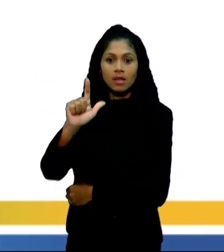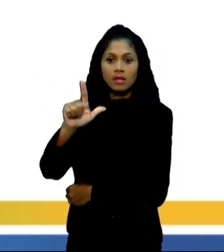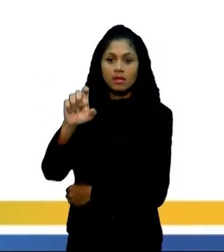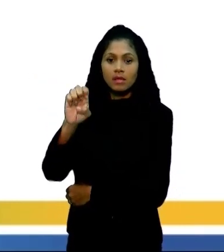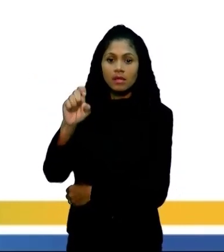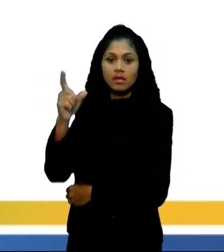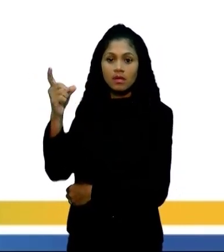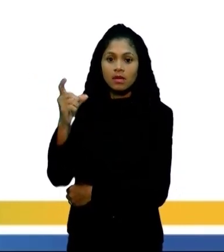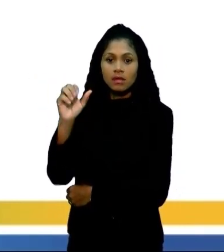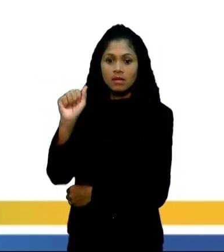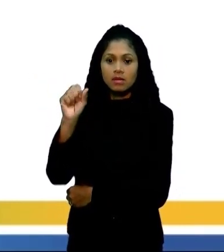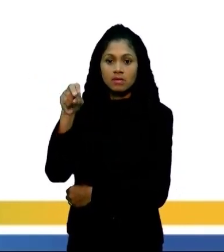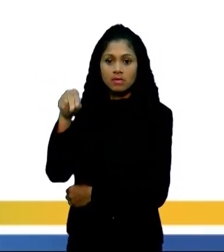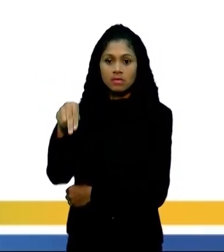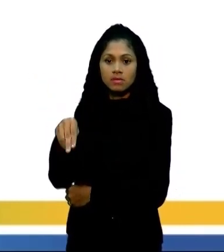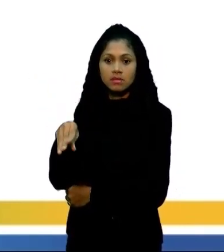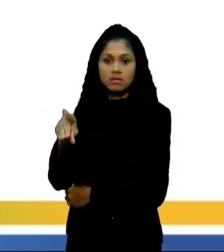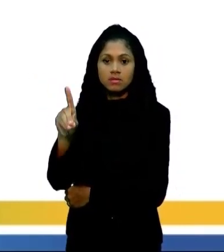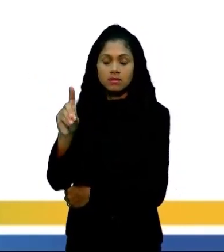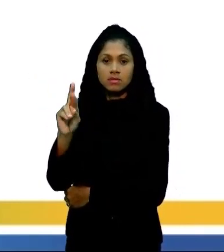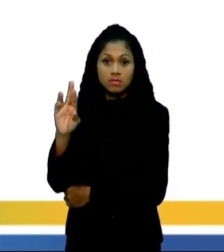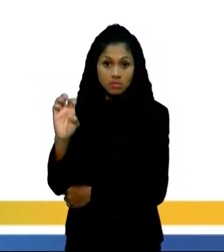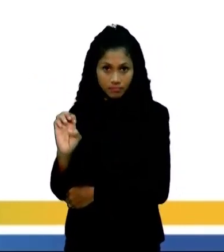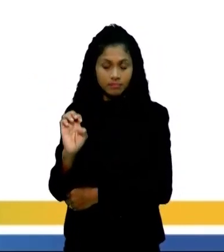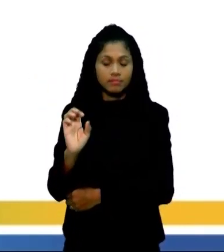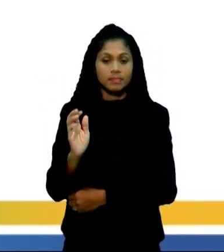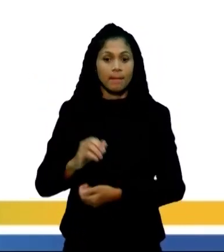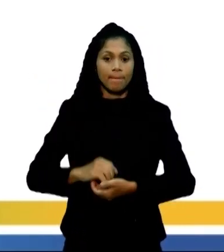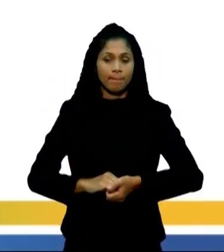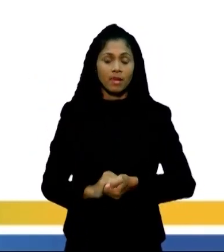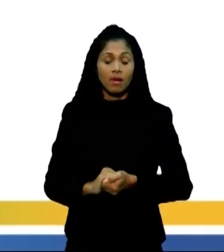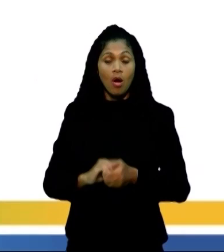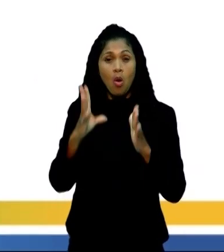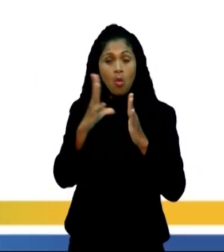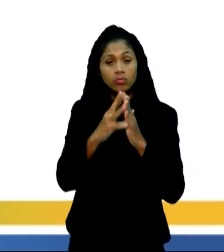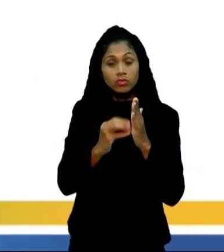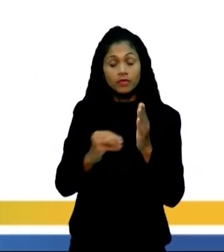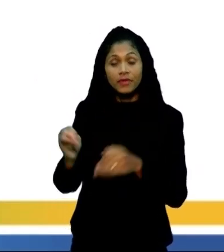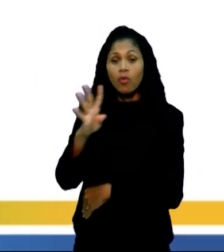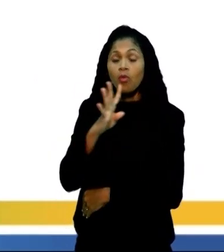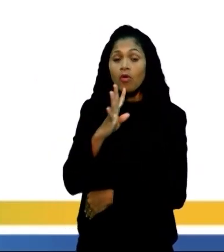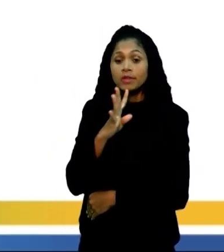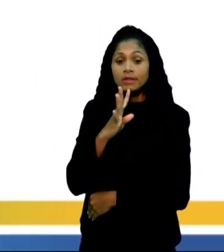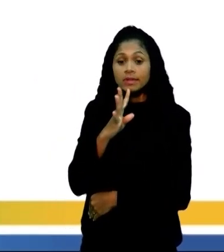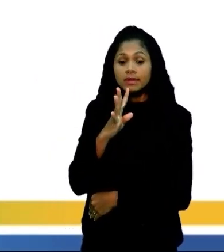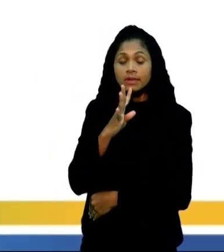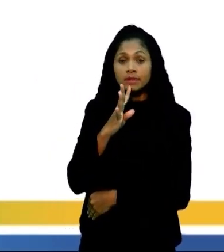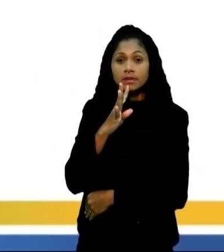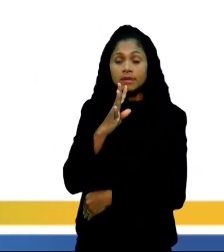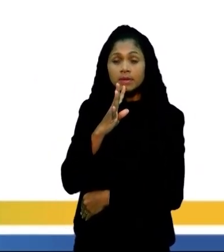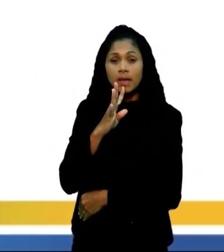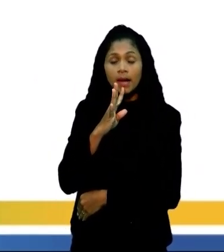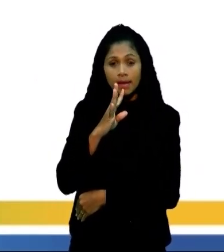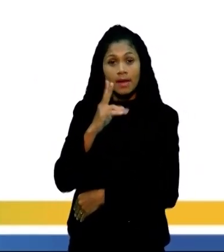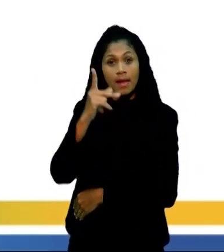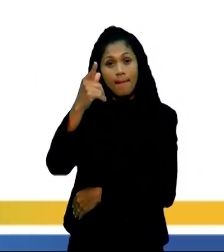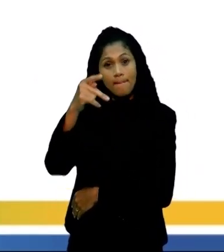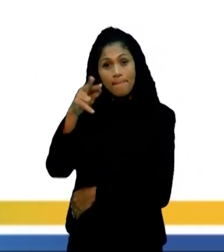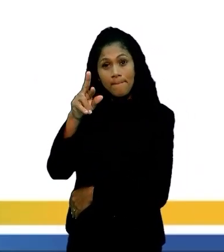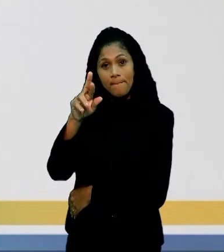em 1862. O modelo dele ficou conhecido como parafuso